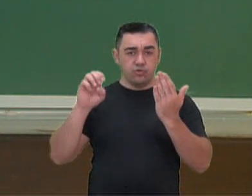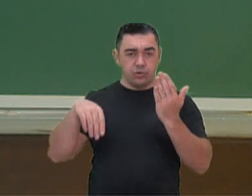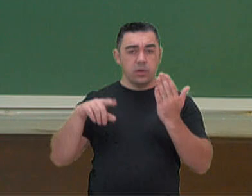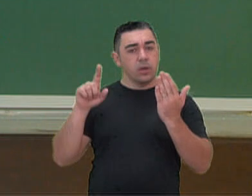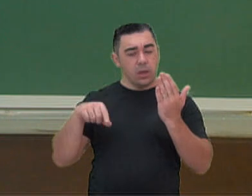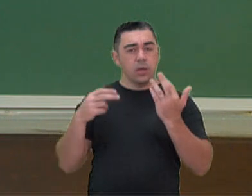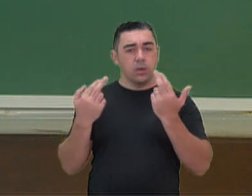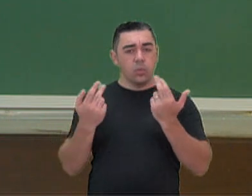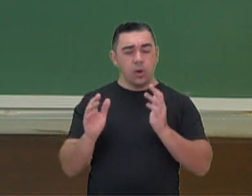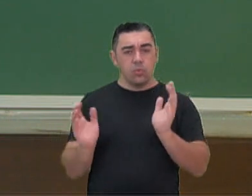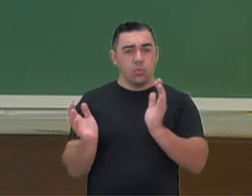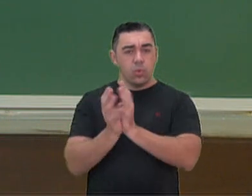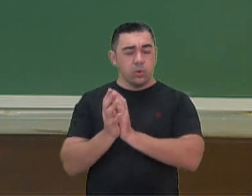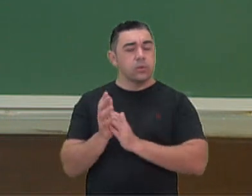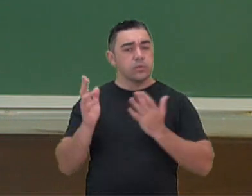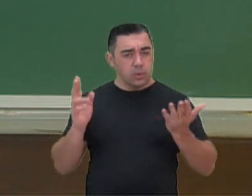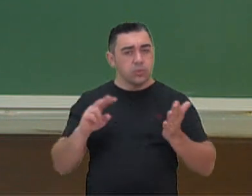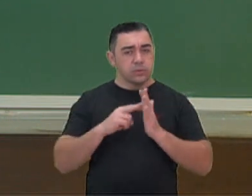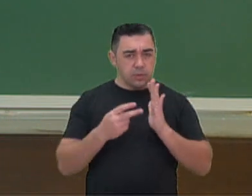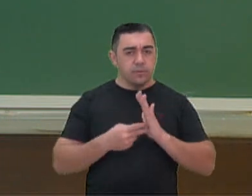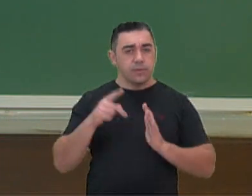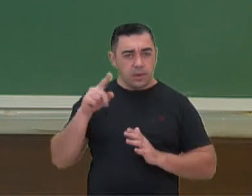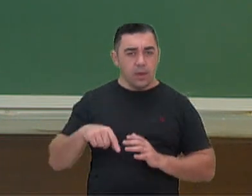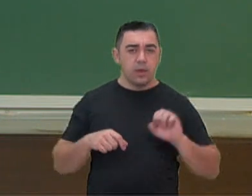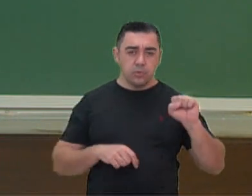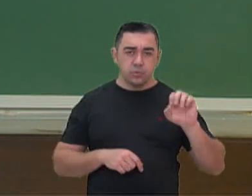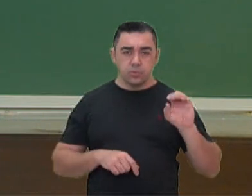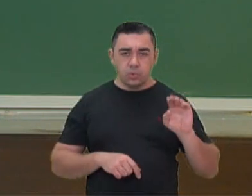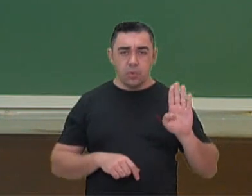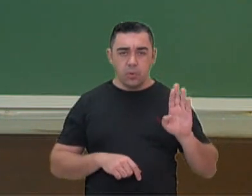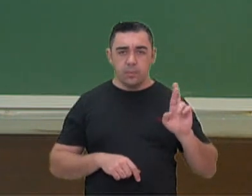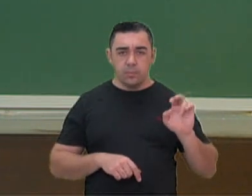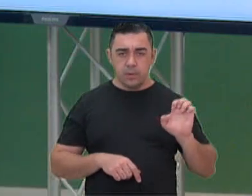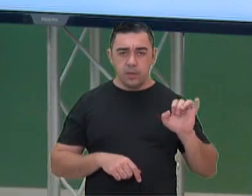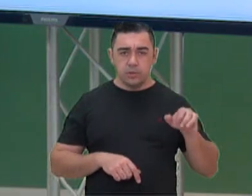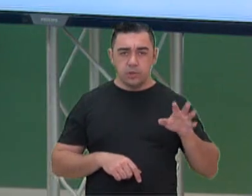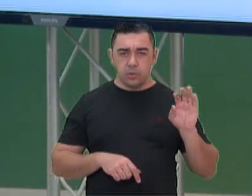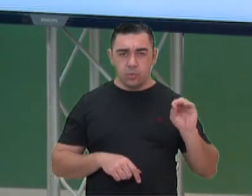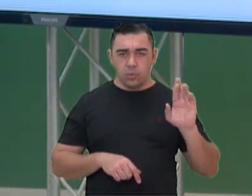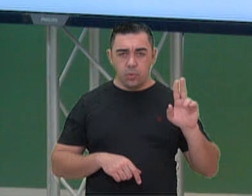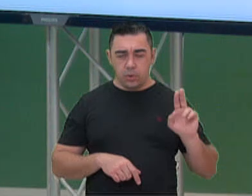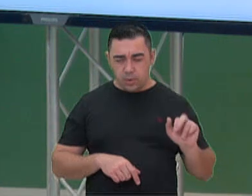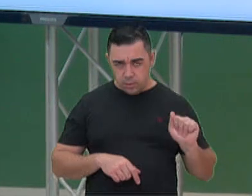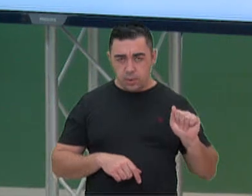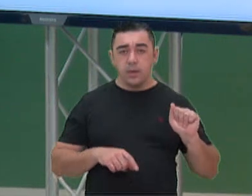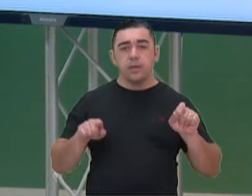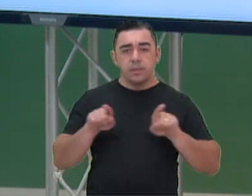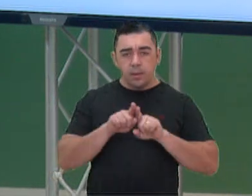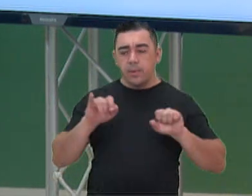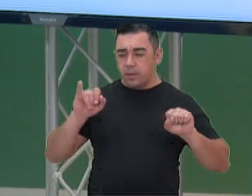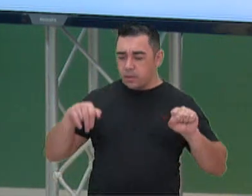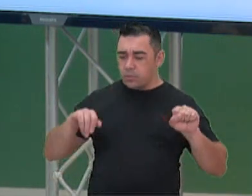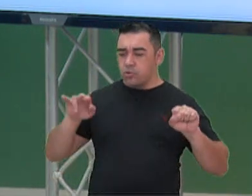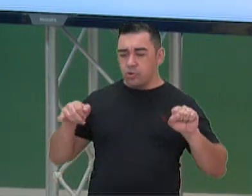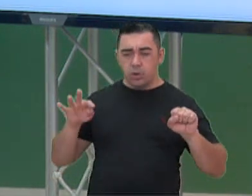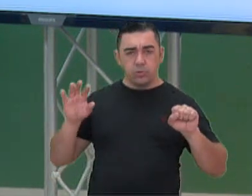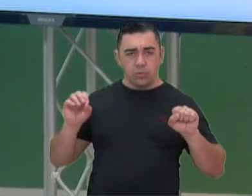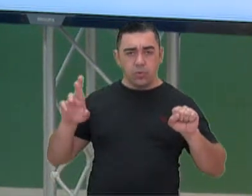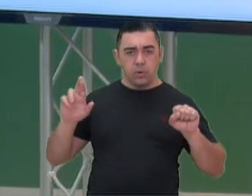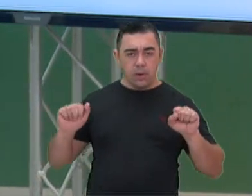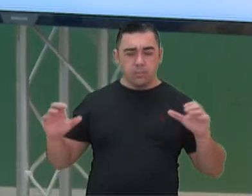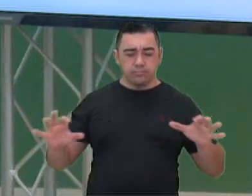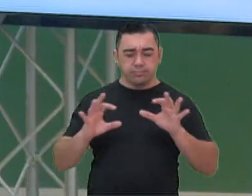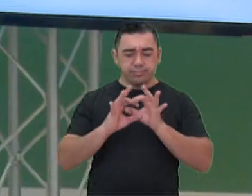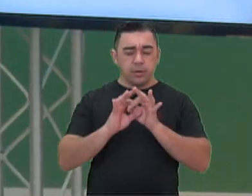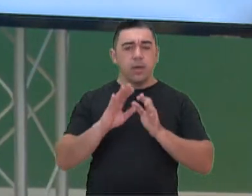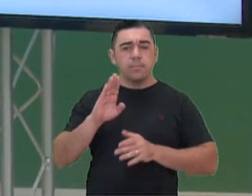indicado. Então, ela é uma função sobrejetora. Se ela é sobrejetora e também ela é injetora, então ela é bijetora. E